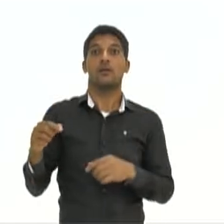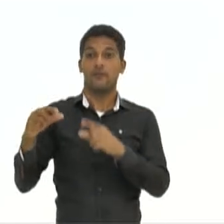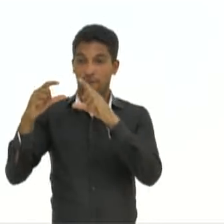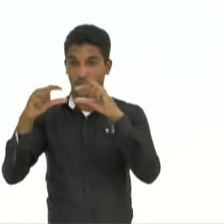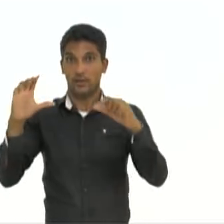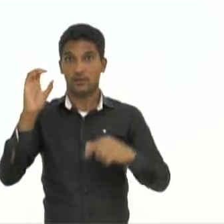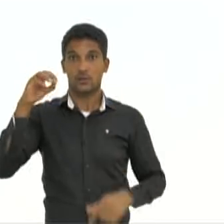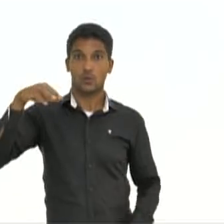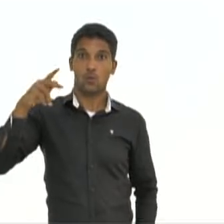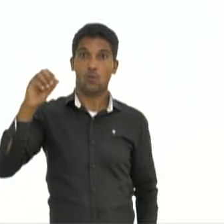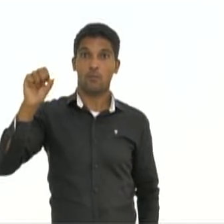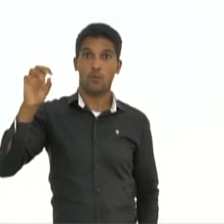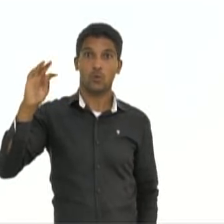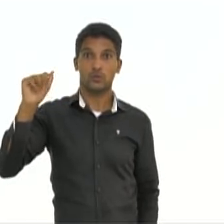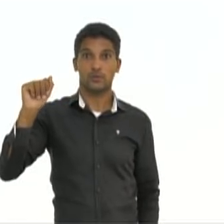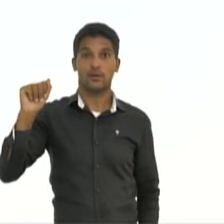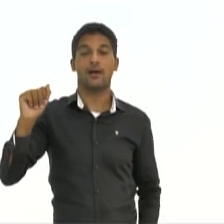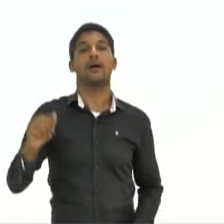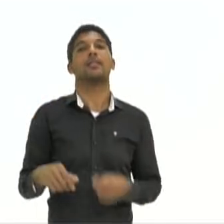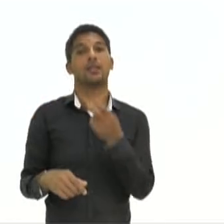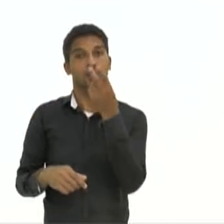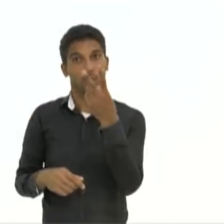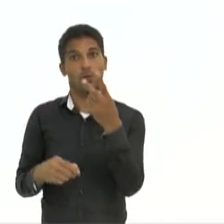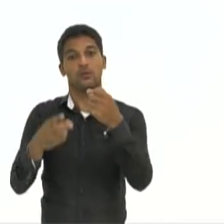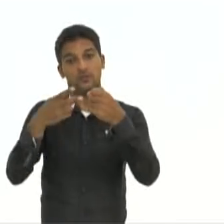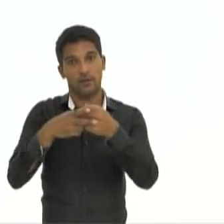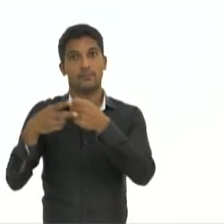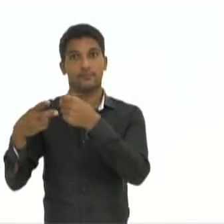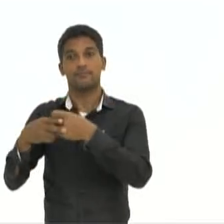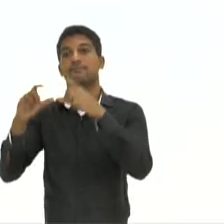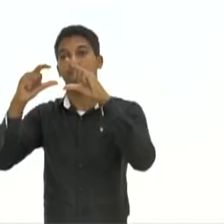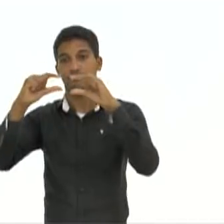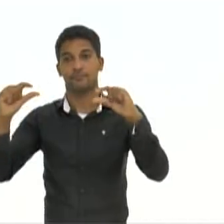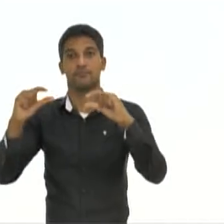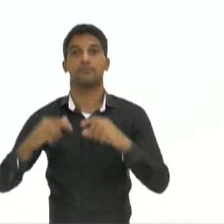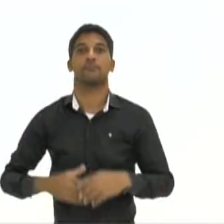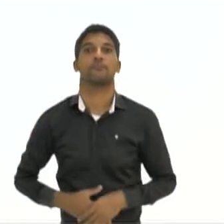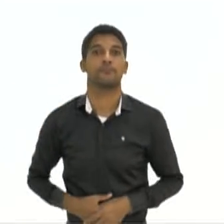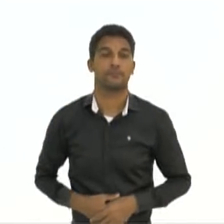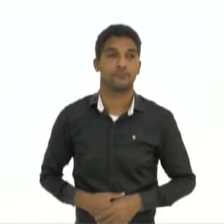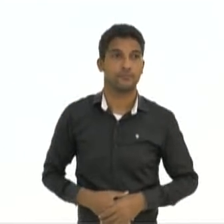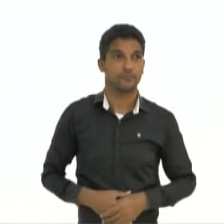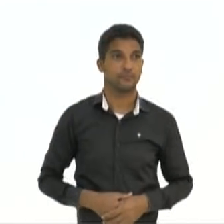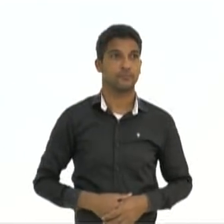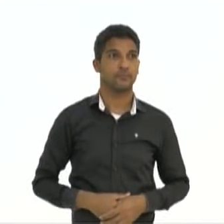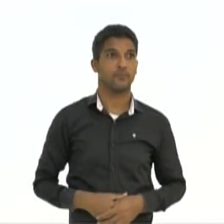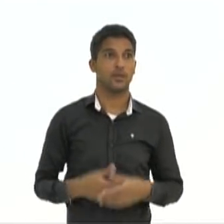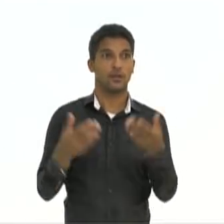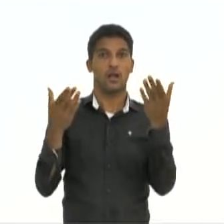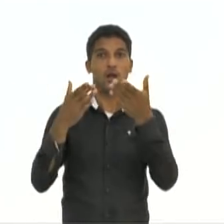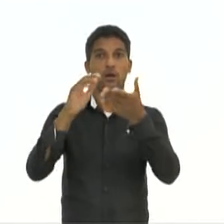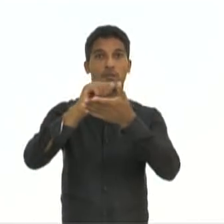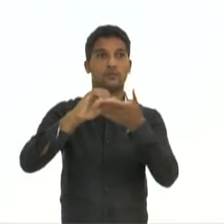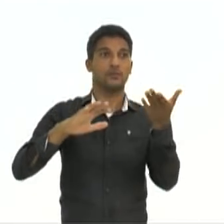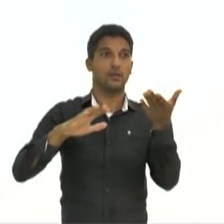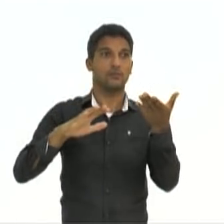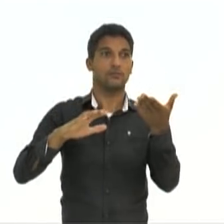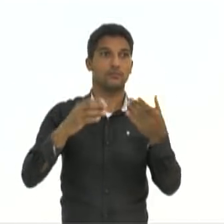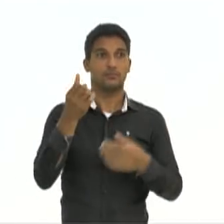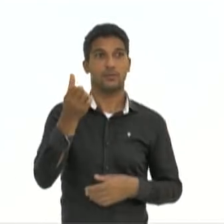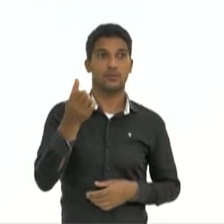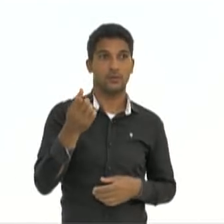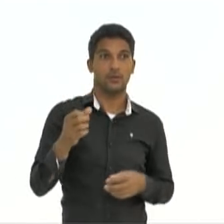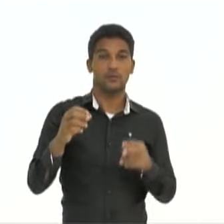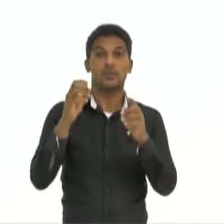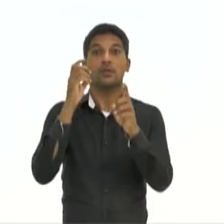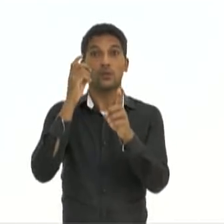um exercício que eu trouxe só para a gente retomar. Identifique as frases que são consideradas período simples e as que são consideradas período composto. E